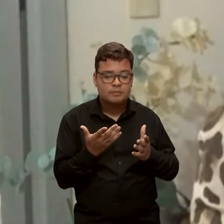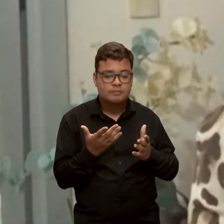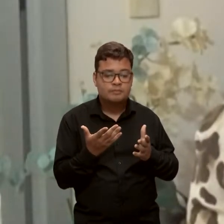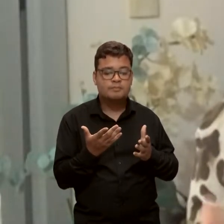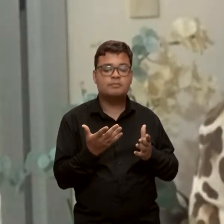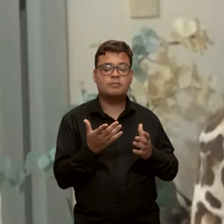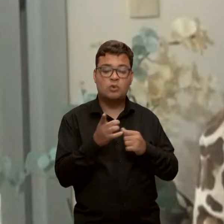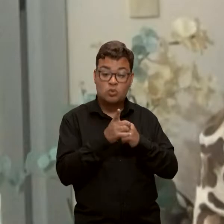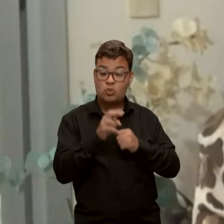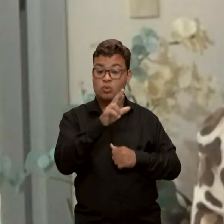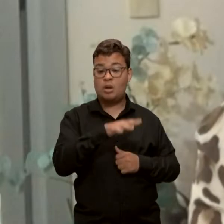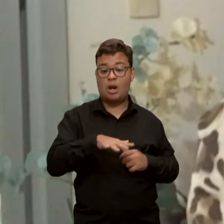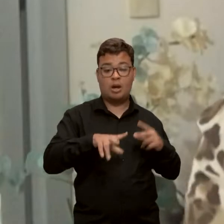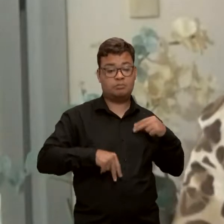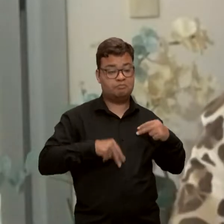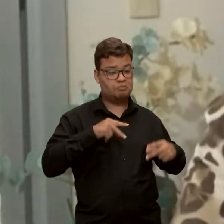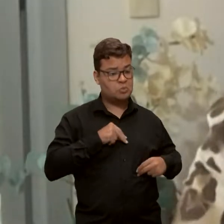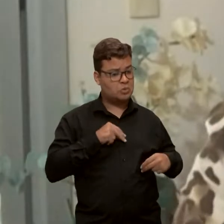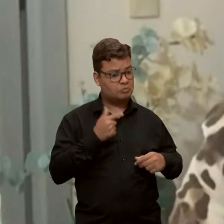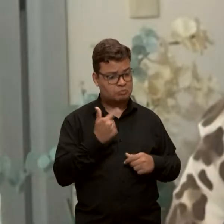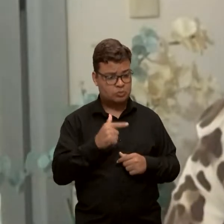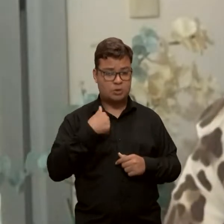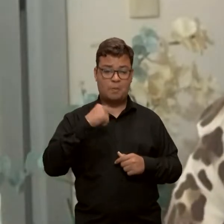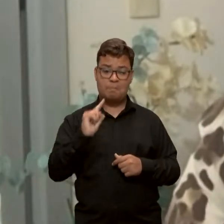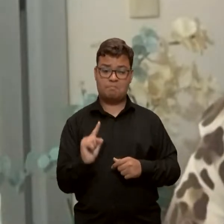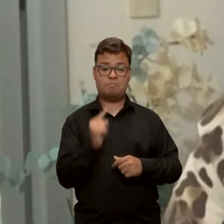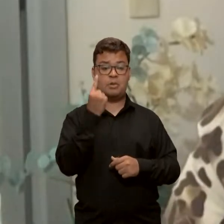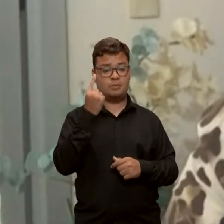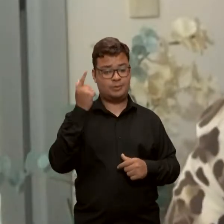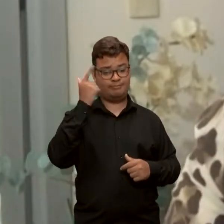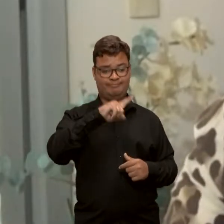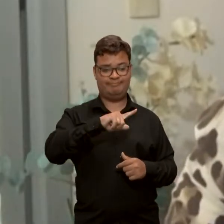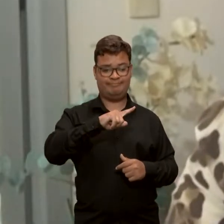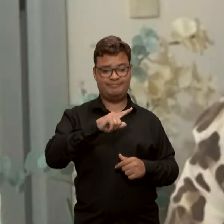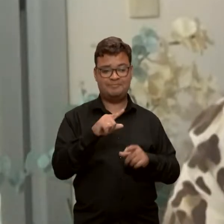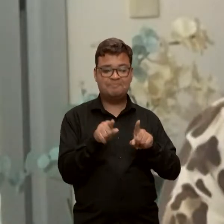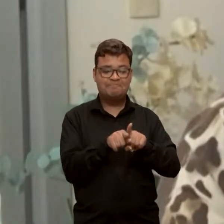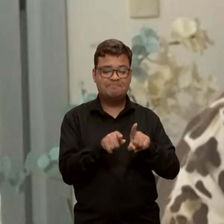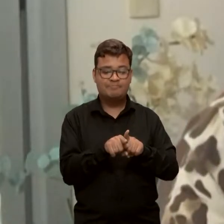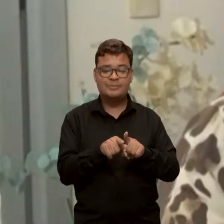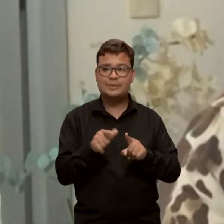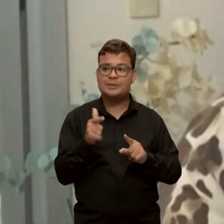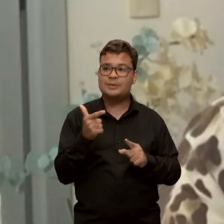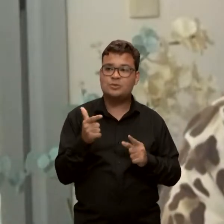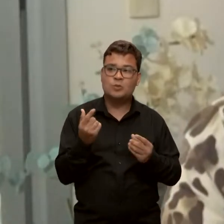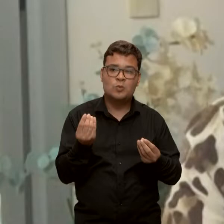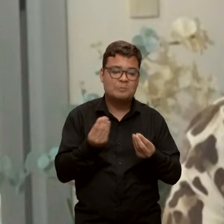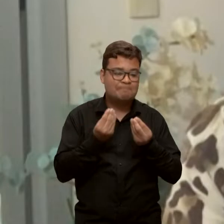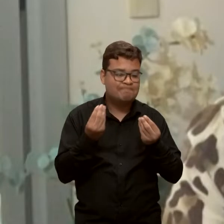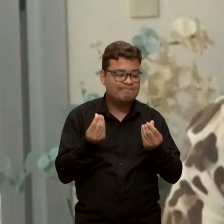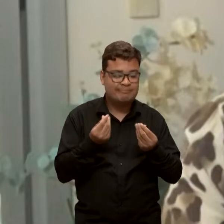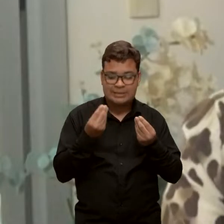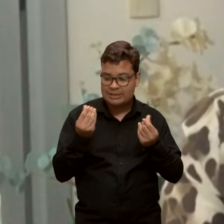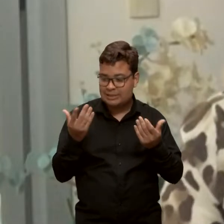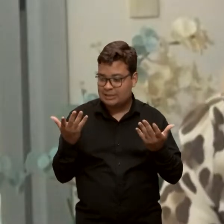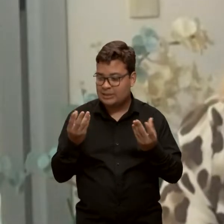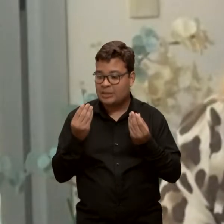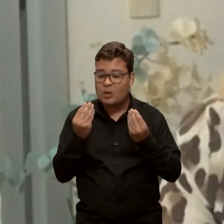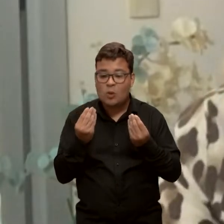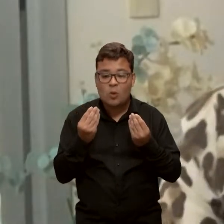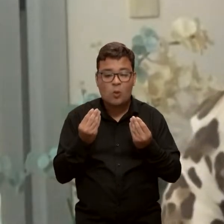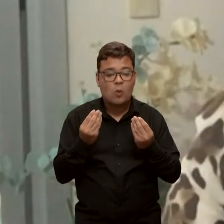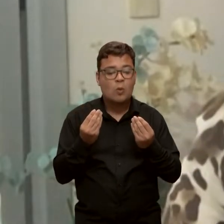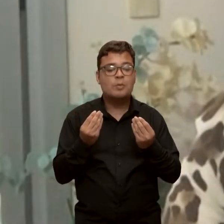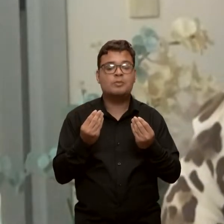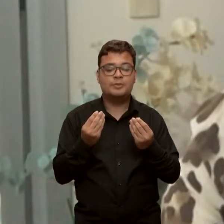na área de moda. Eu fui a primeira. Não havia como a gente dar